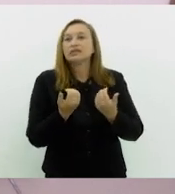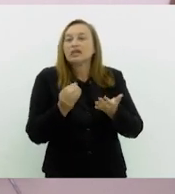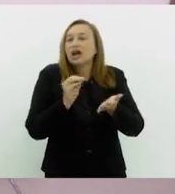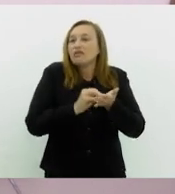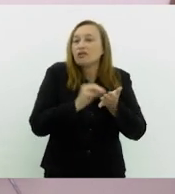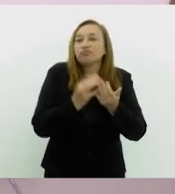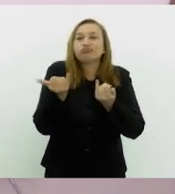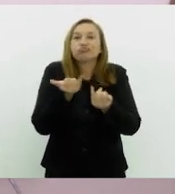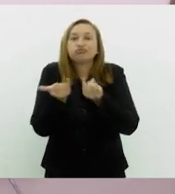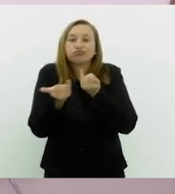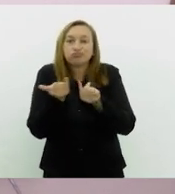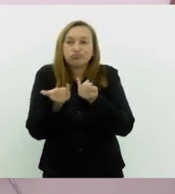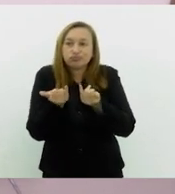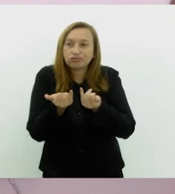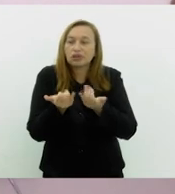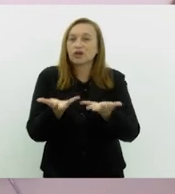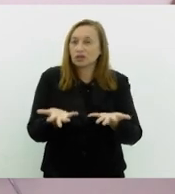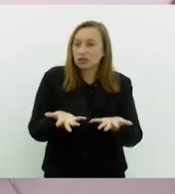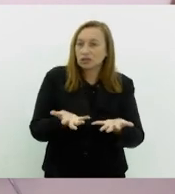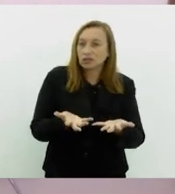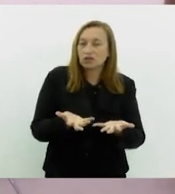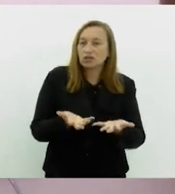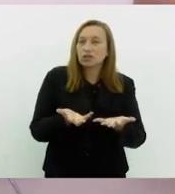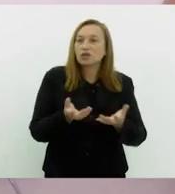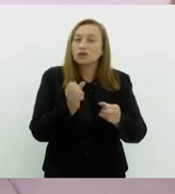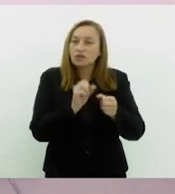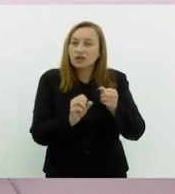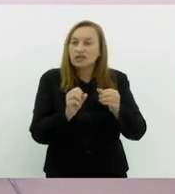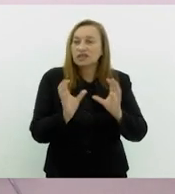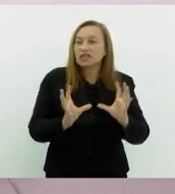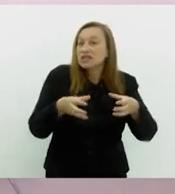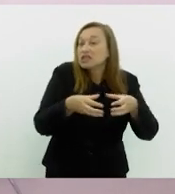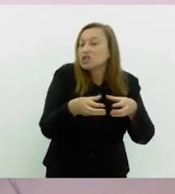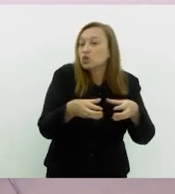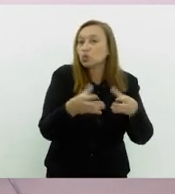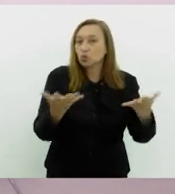informalidade, né, no fazer dessa categoria, né,